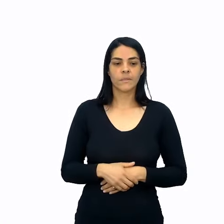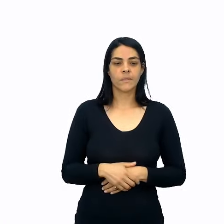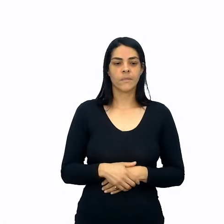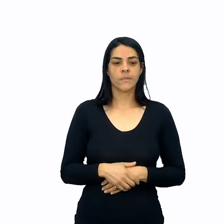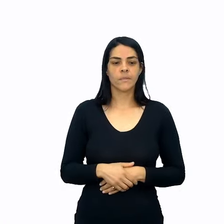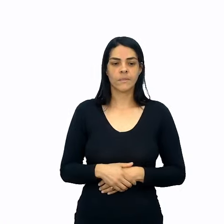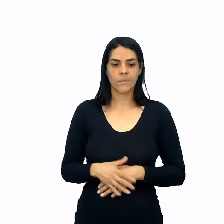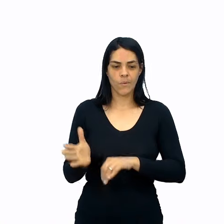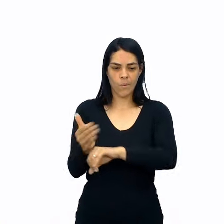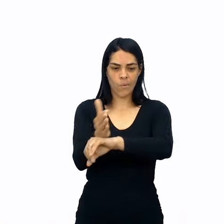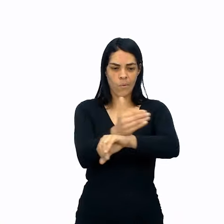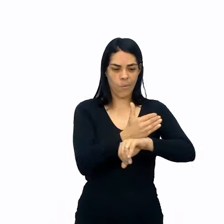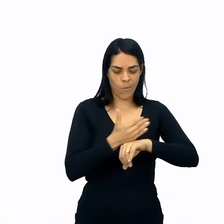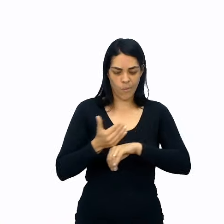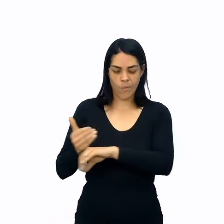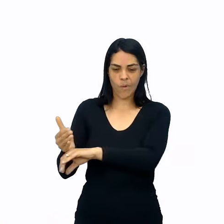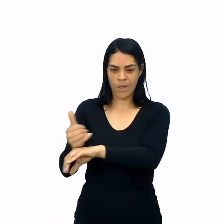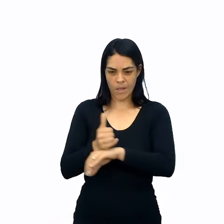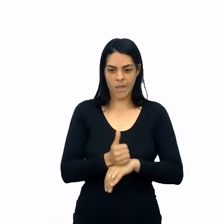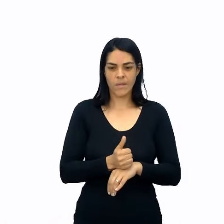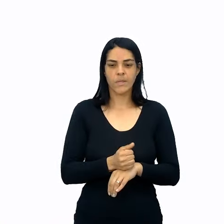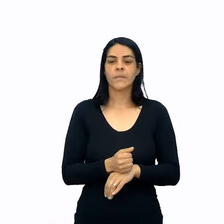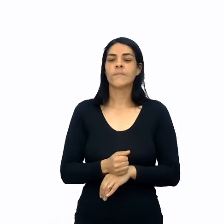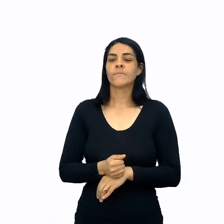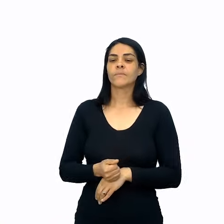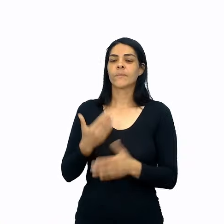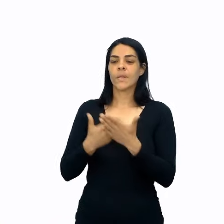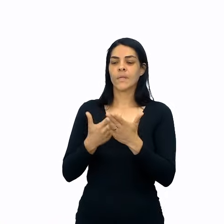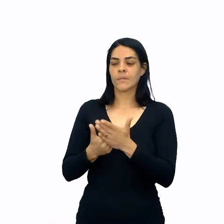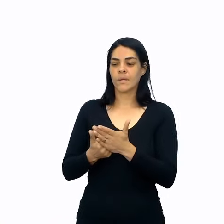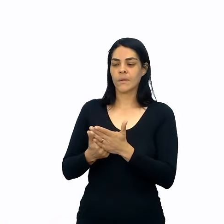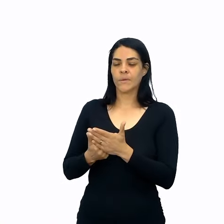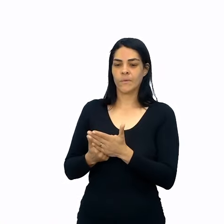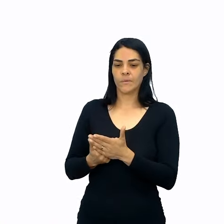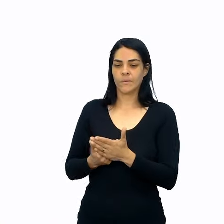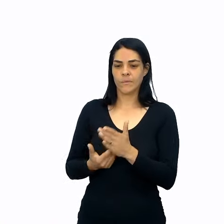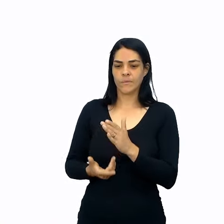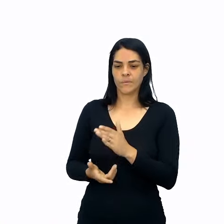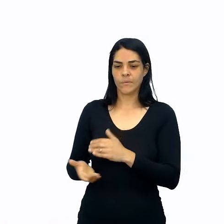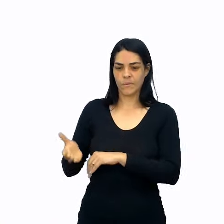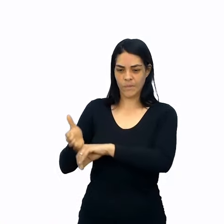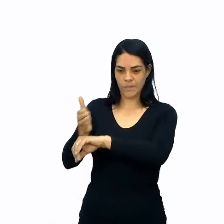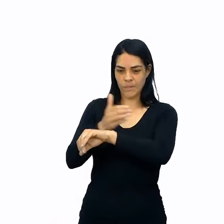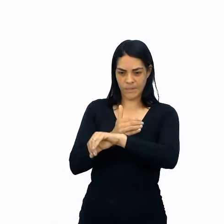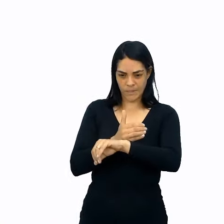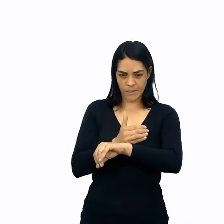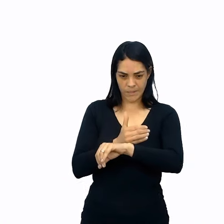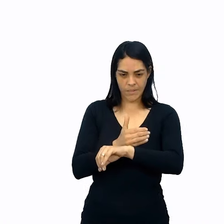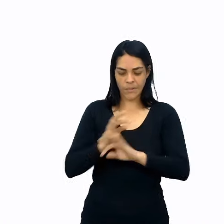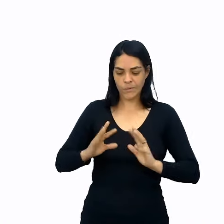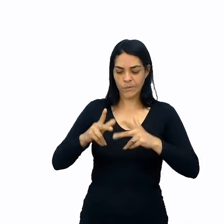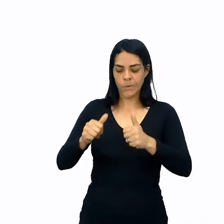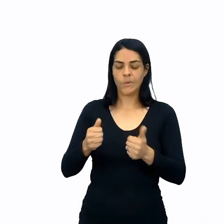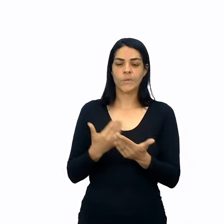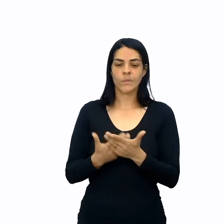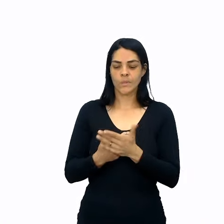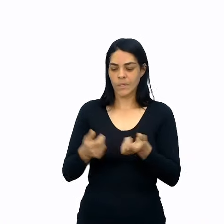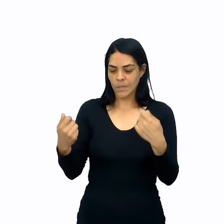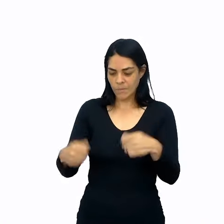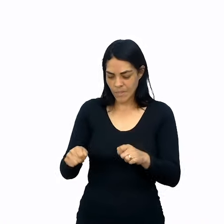dados por meio de anotações em aulas anteriores, nós vamos perceber que nesse conjunto de aulas os estudantes precisaram